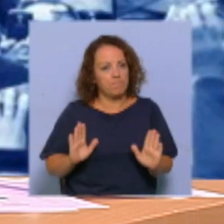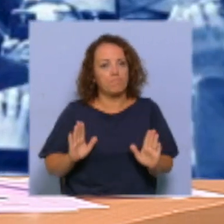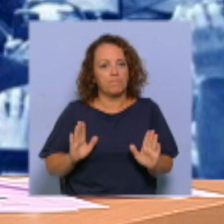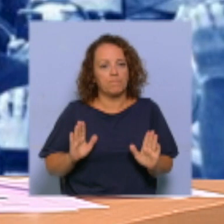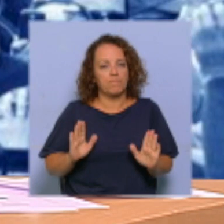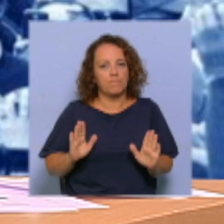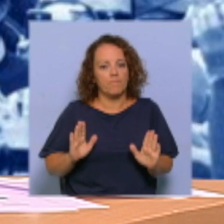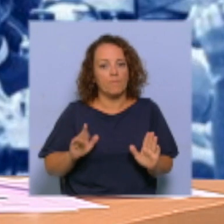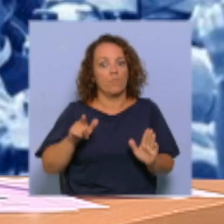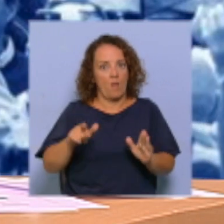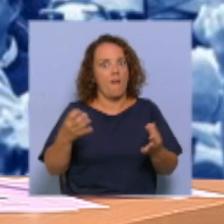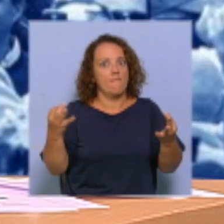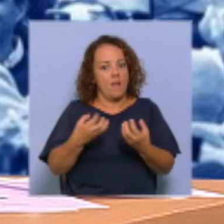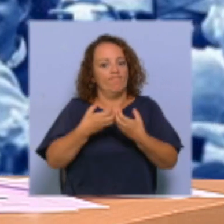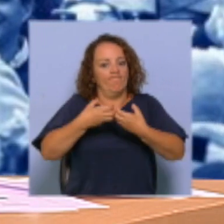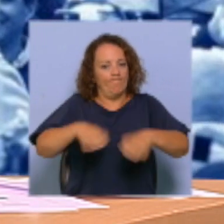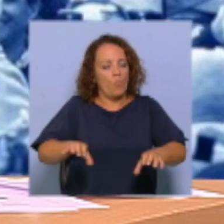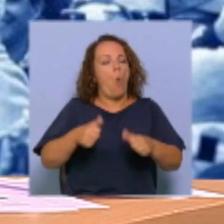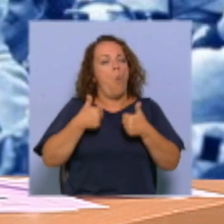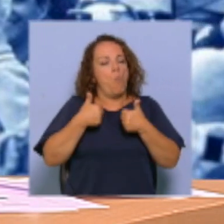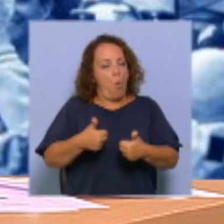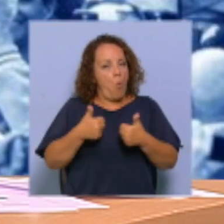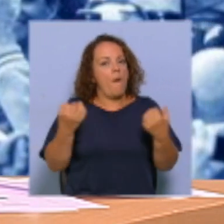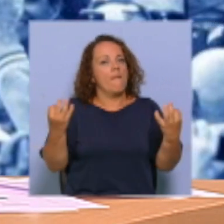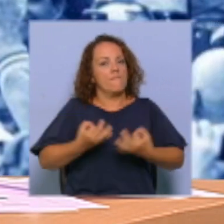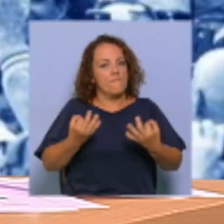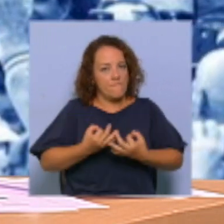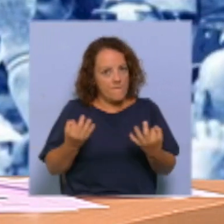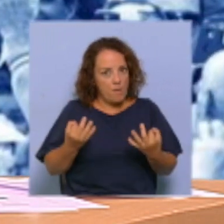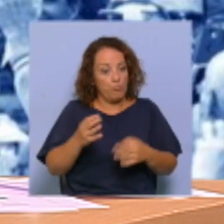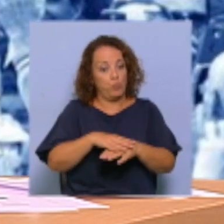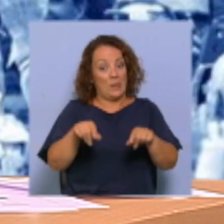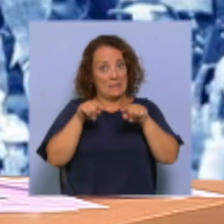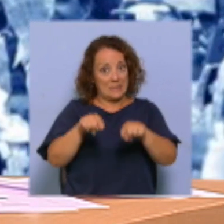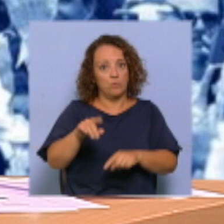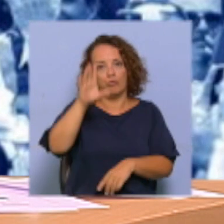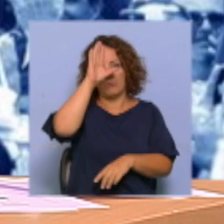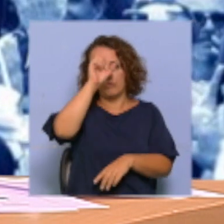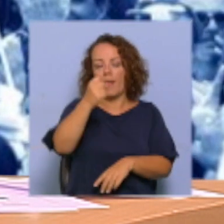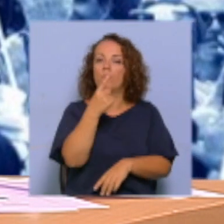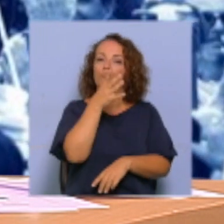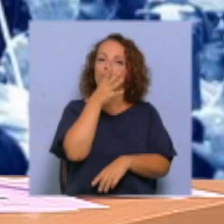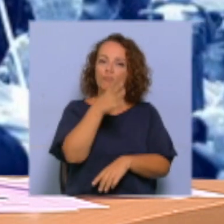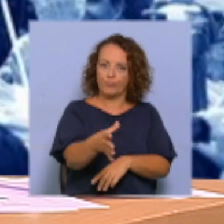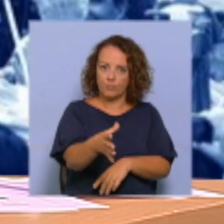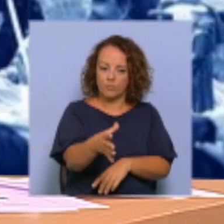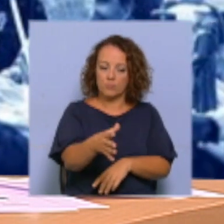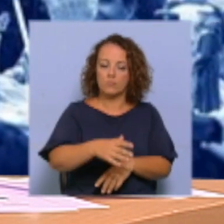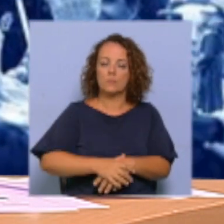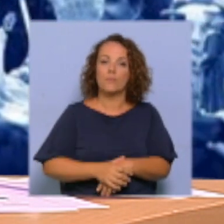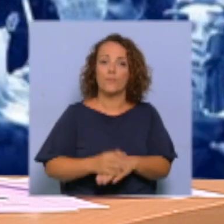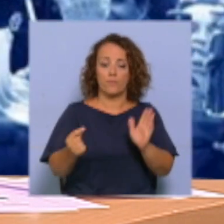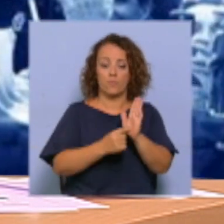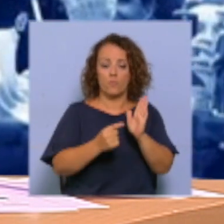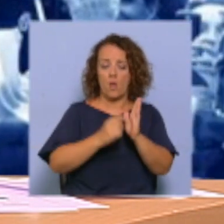é tão boa que o Estado se diz na própria